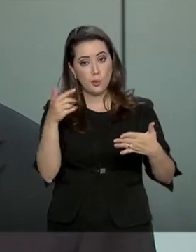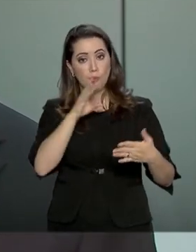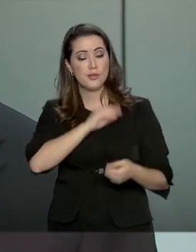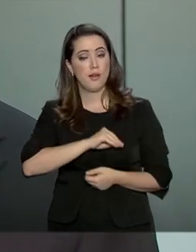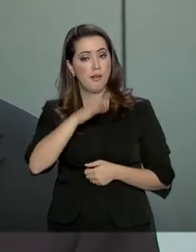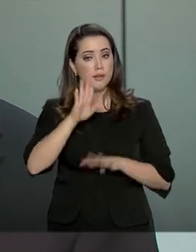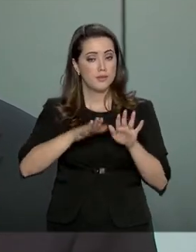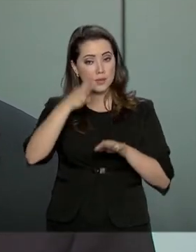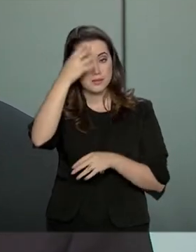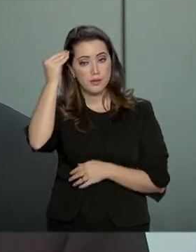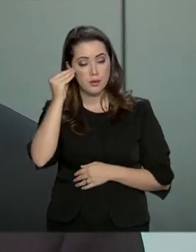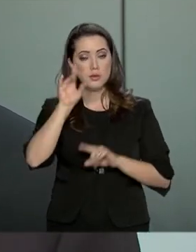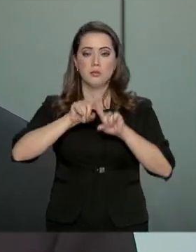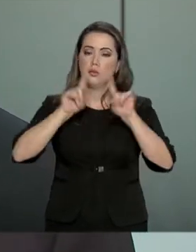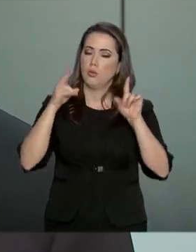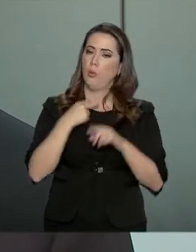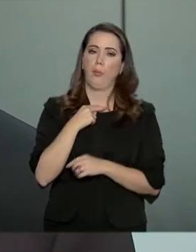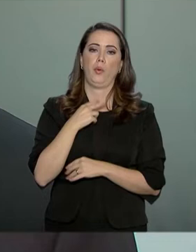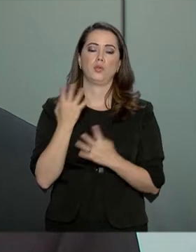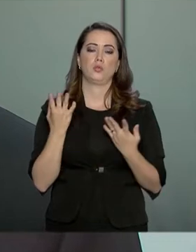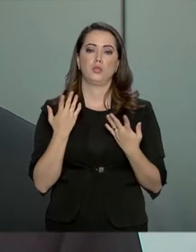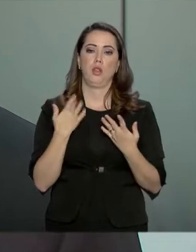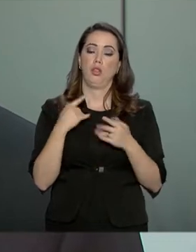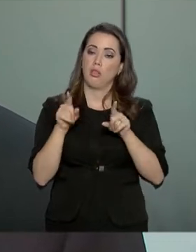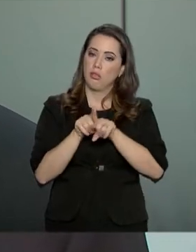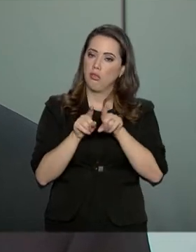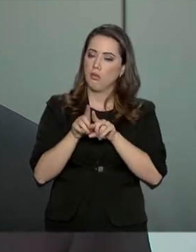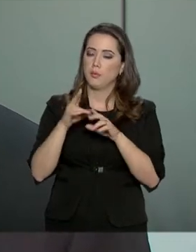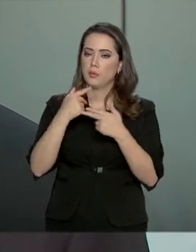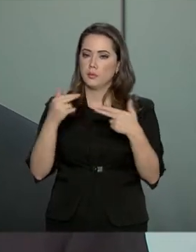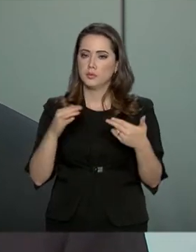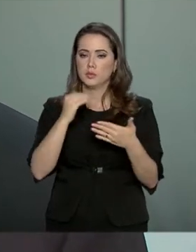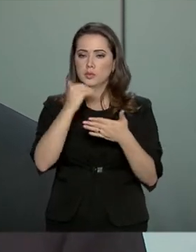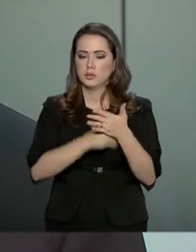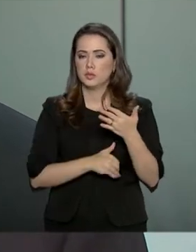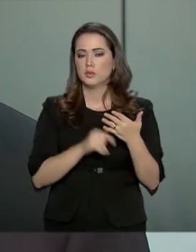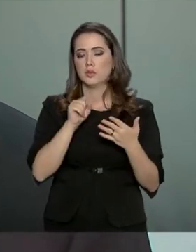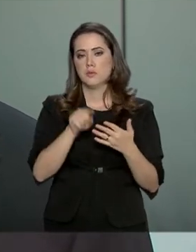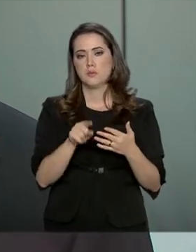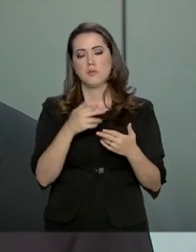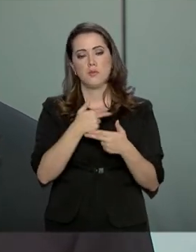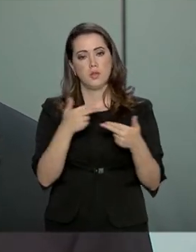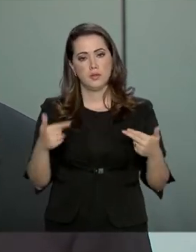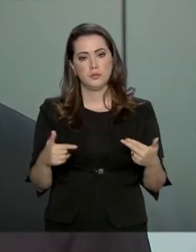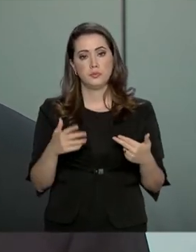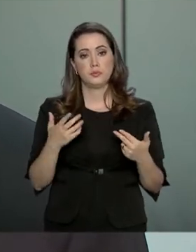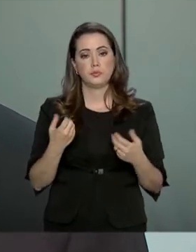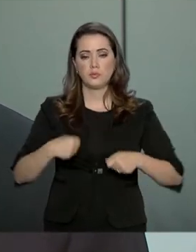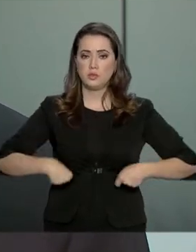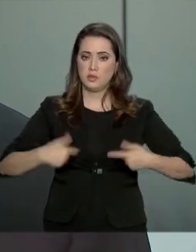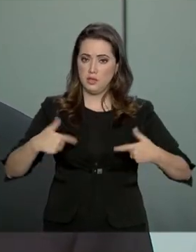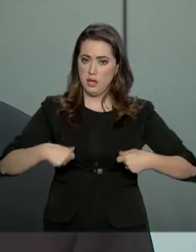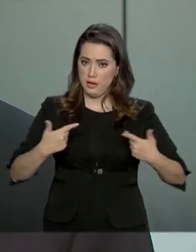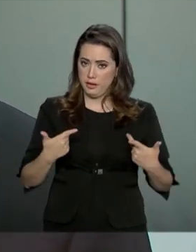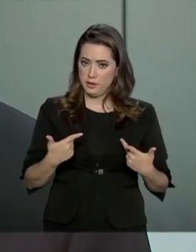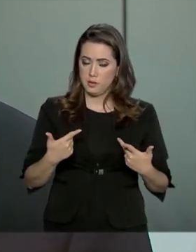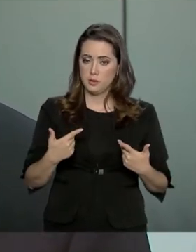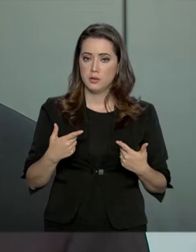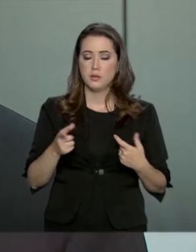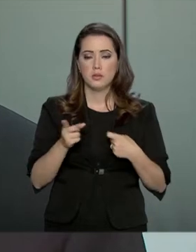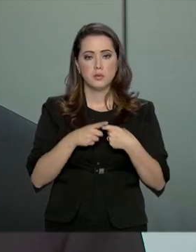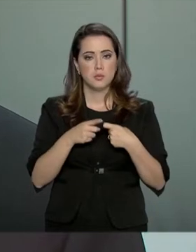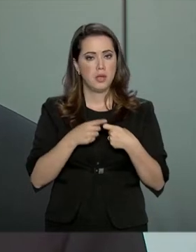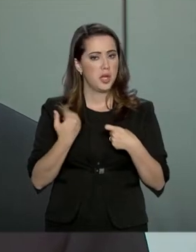esquecer é e também às deduções que ele tem direito é que são as despesas médicas é